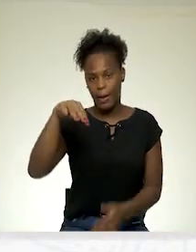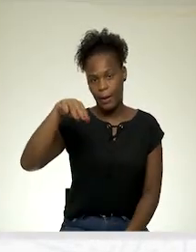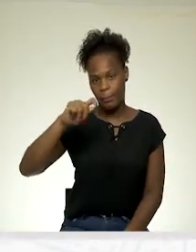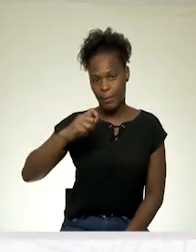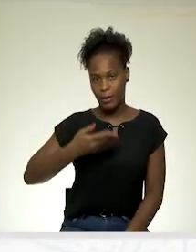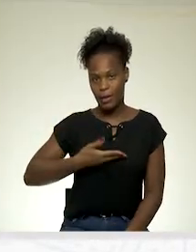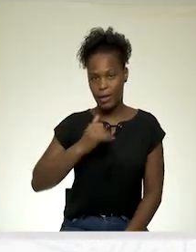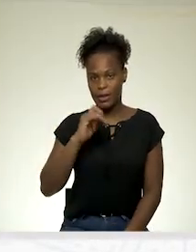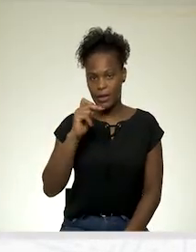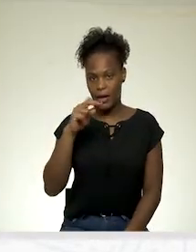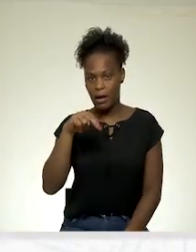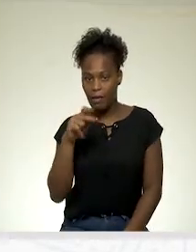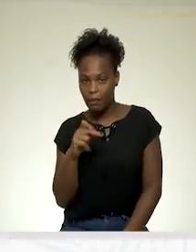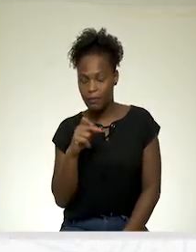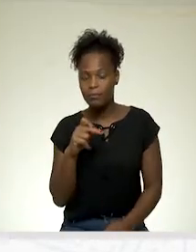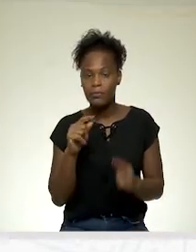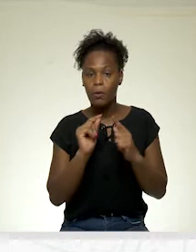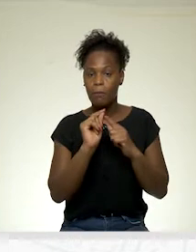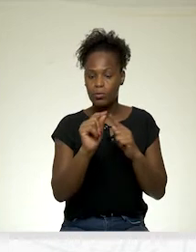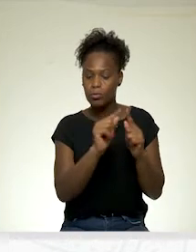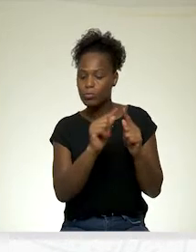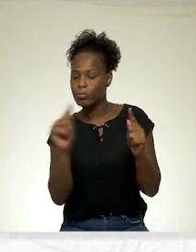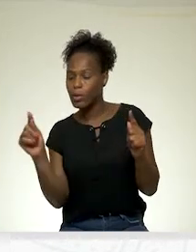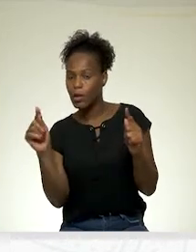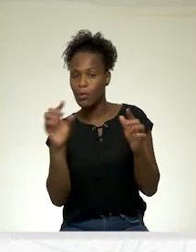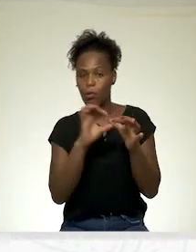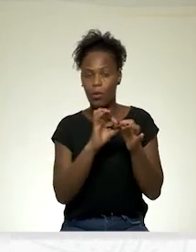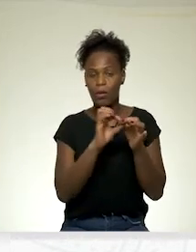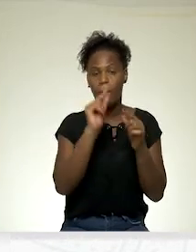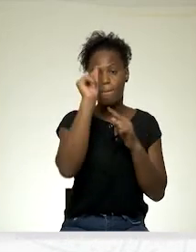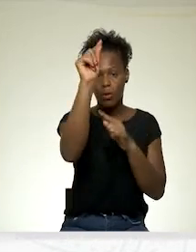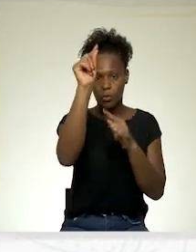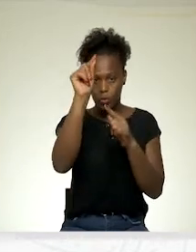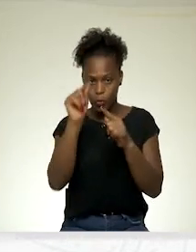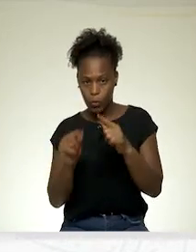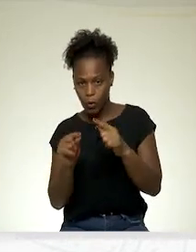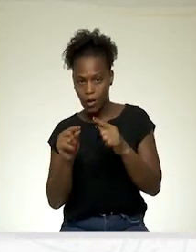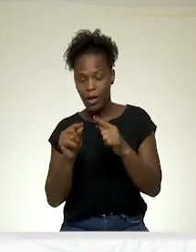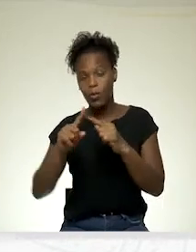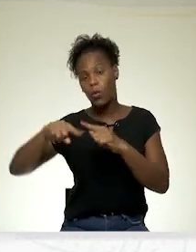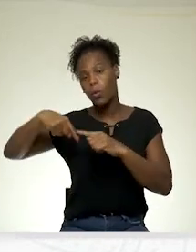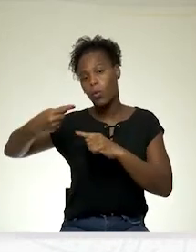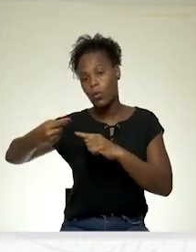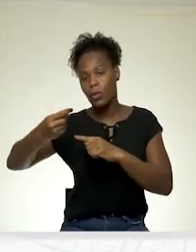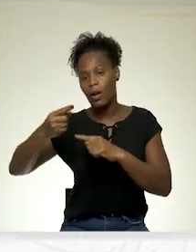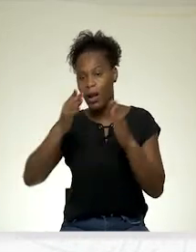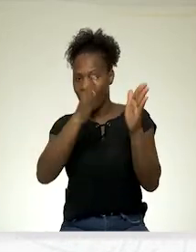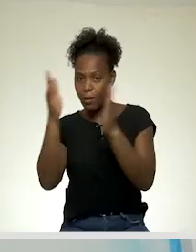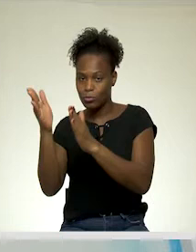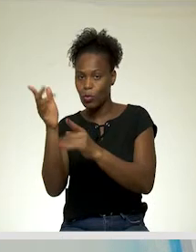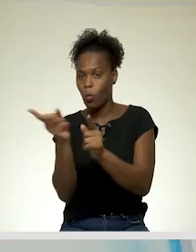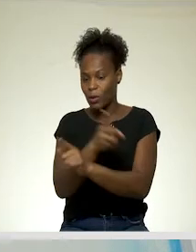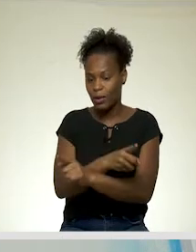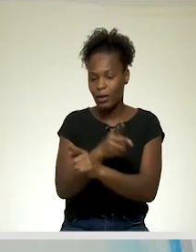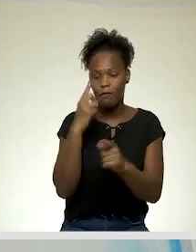um segmento de reta que une um vértice ao ponto médio do lado oposto. Vamos na figura